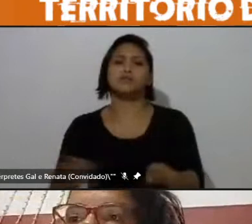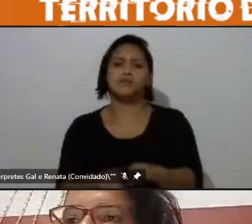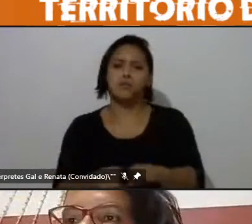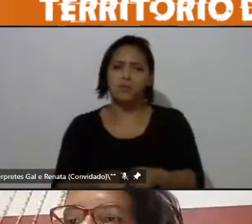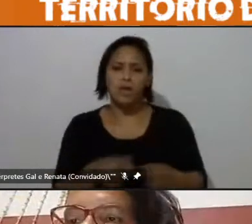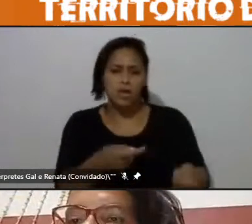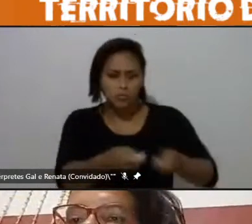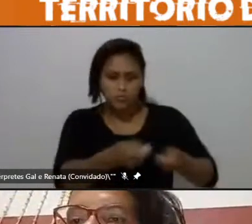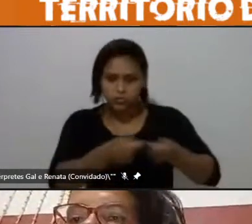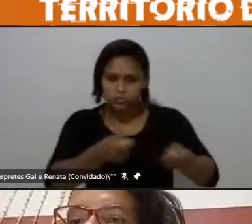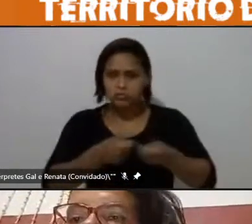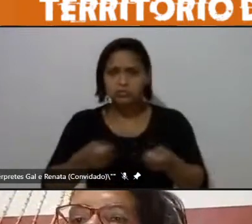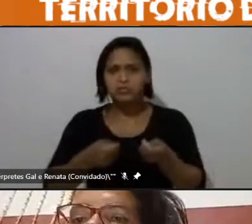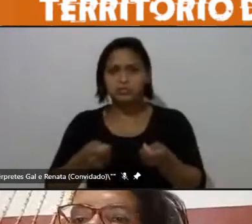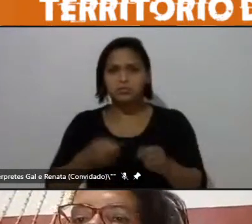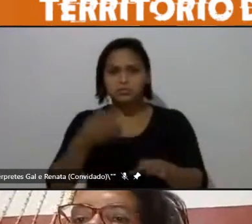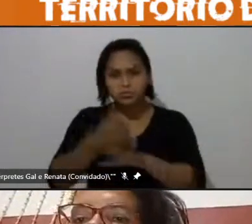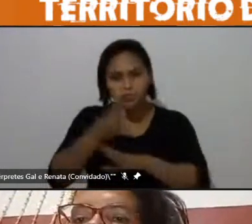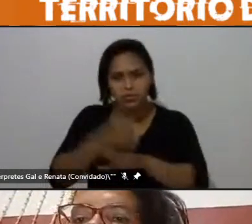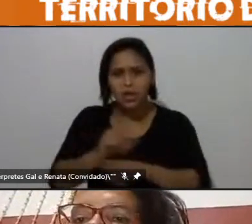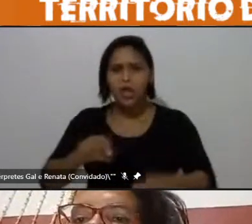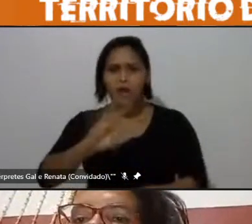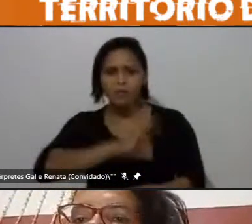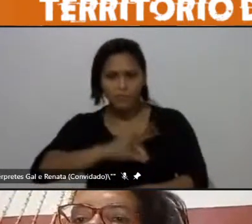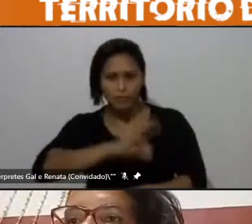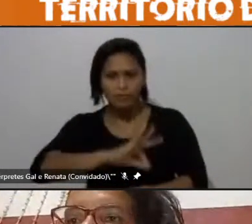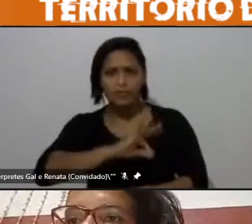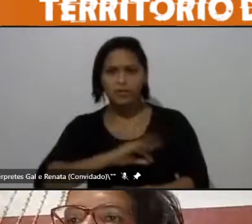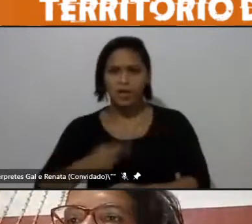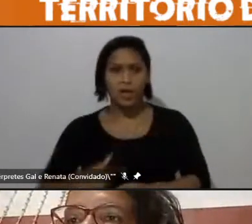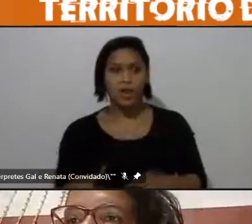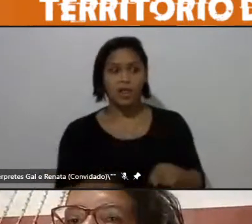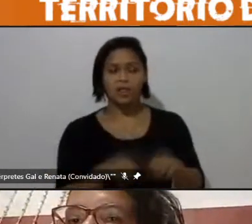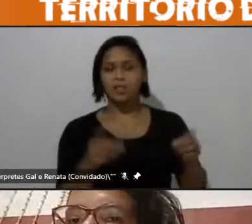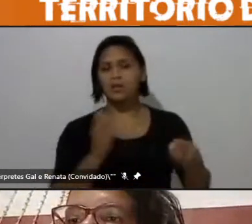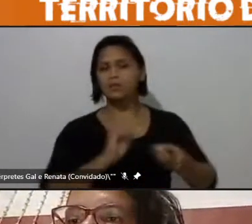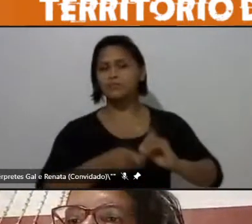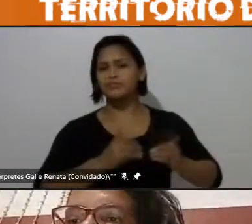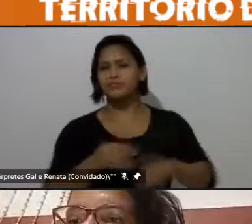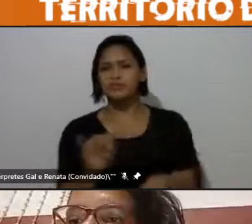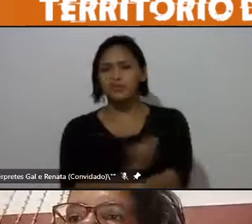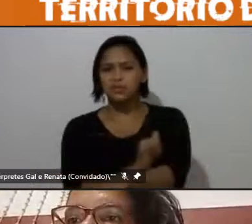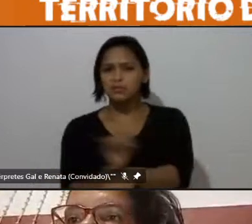controle dos territórios com a ideia da polícia, ela tem uma dinâmica, né,